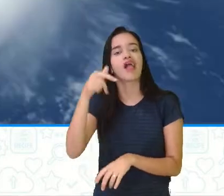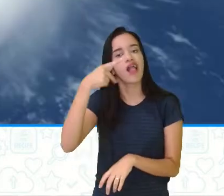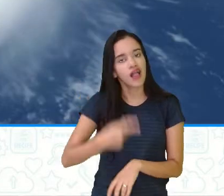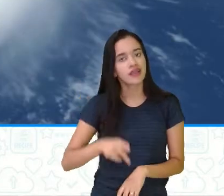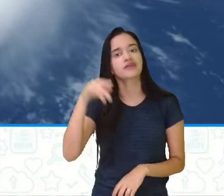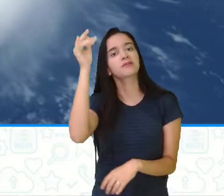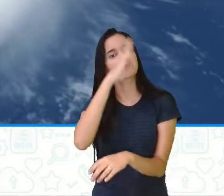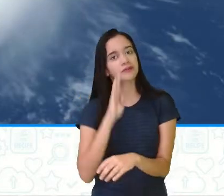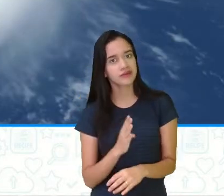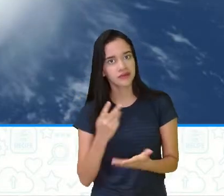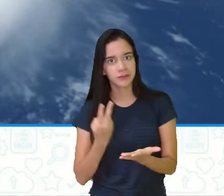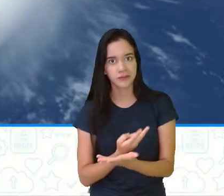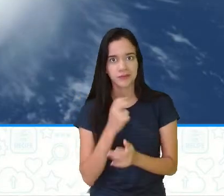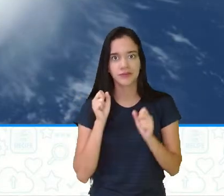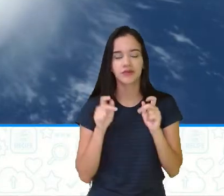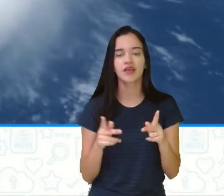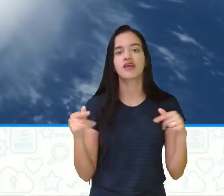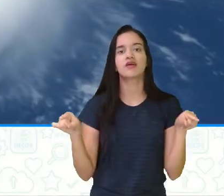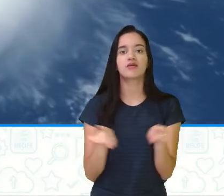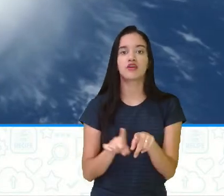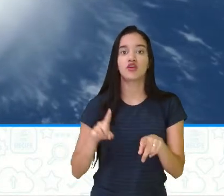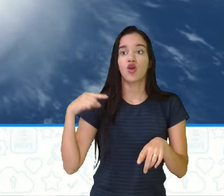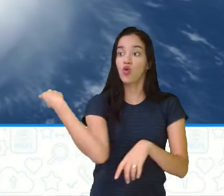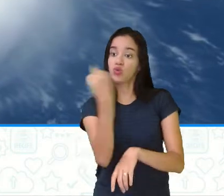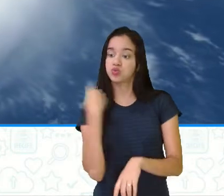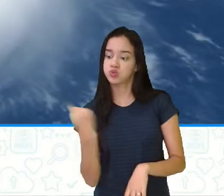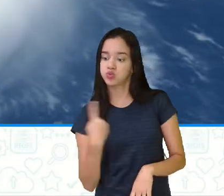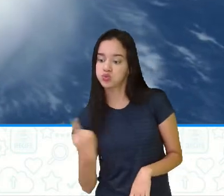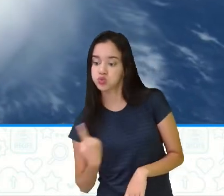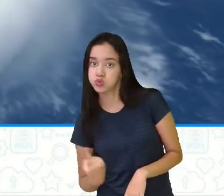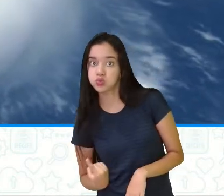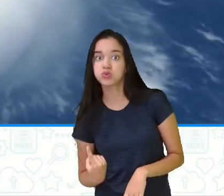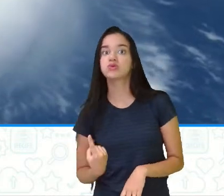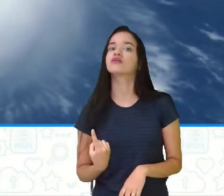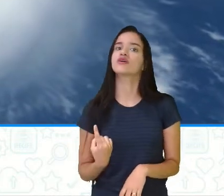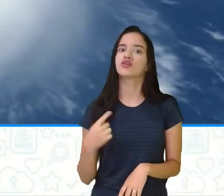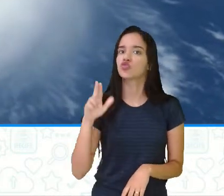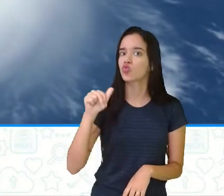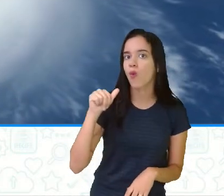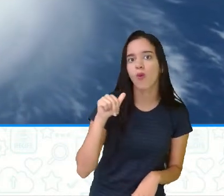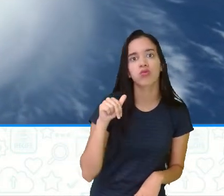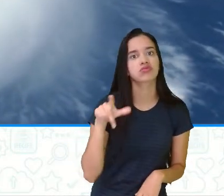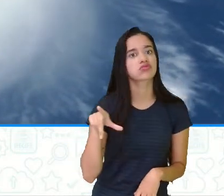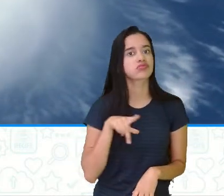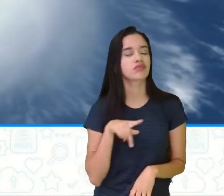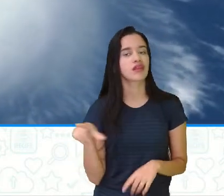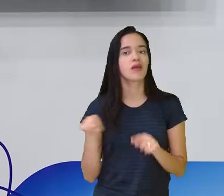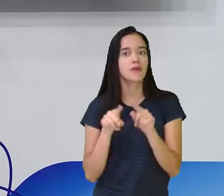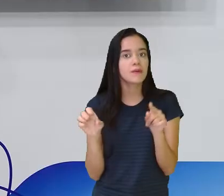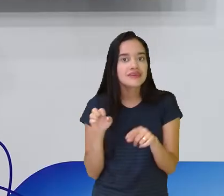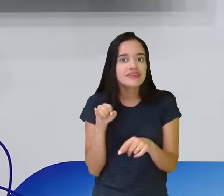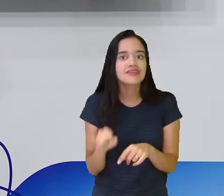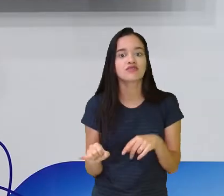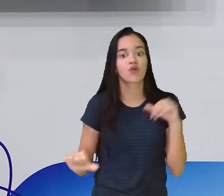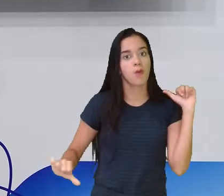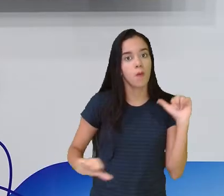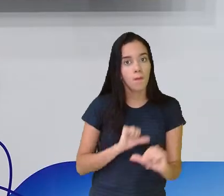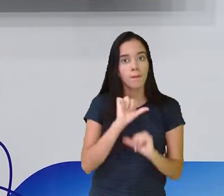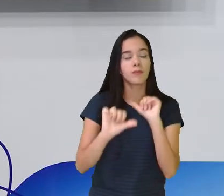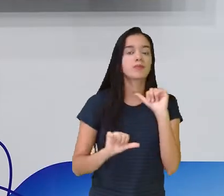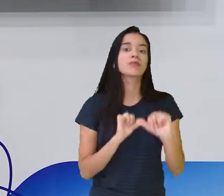também acontecendo, tá? Furacões, aqui a gente nunca viu, nunca teve, mas pode chegar a ter, se continuar tendo essas